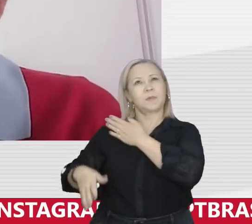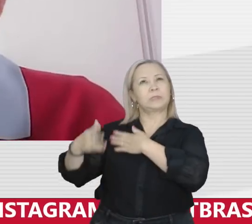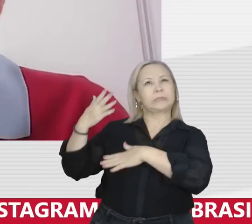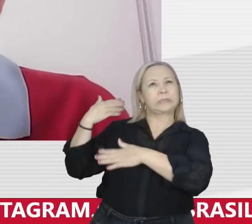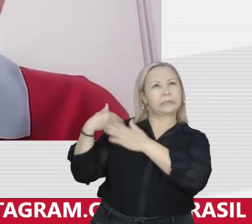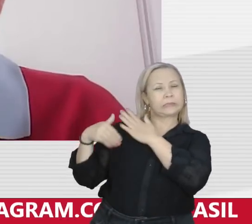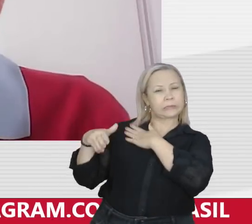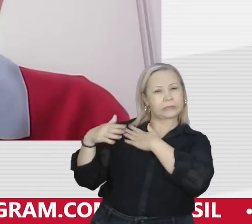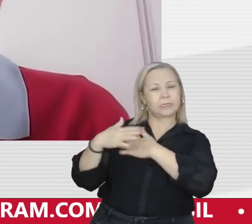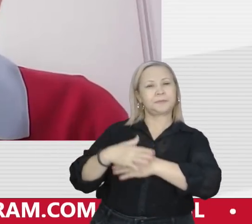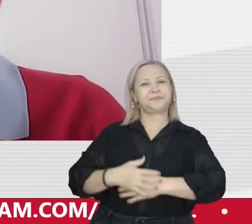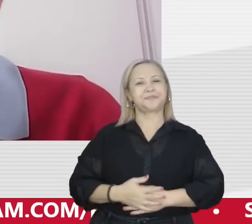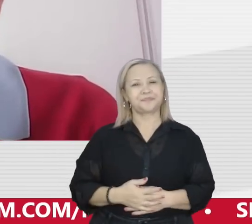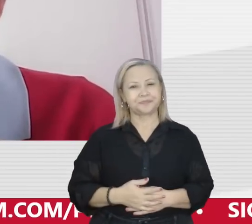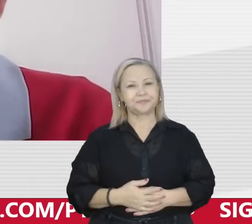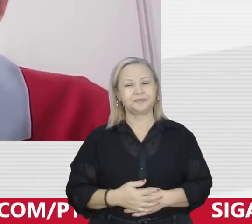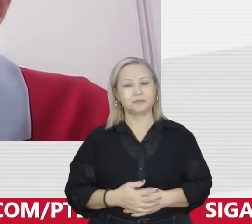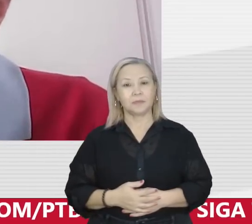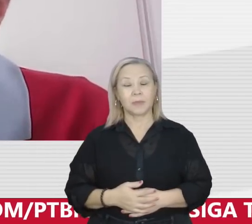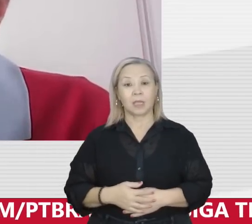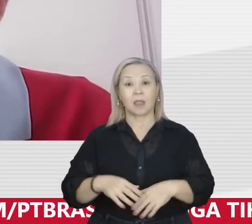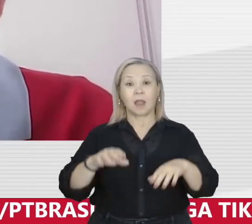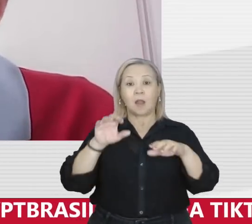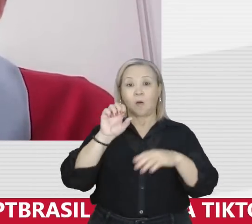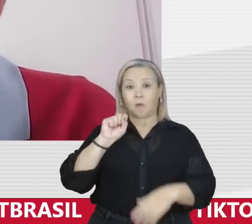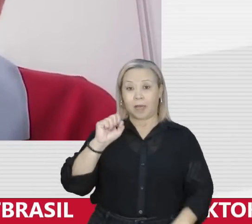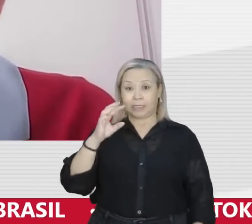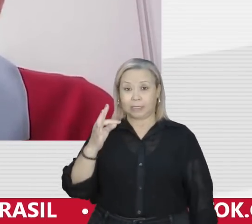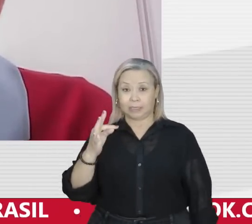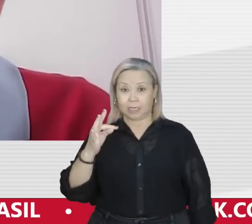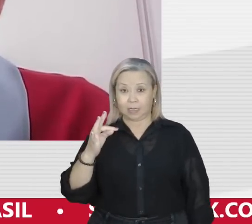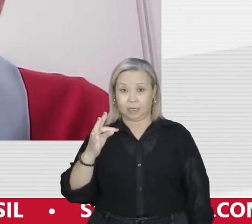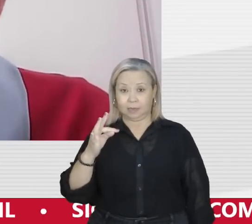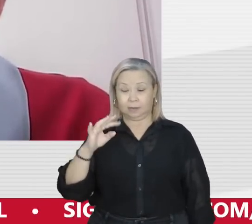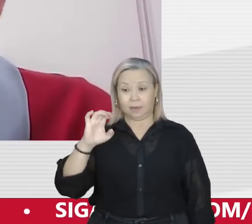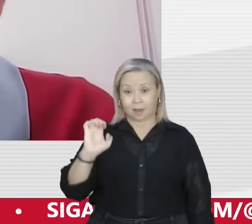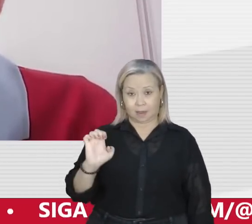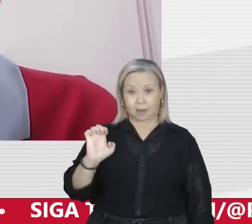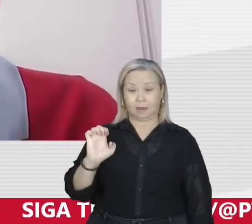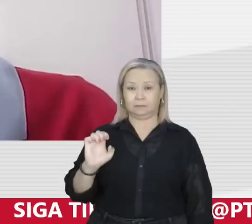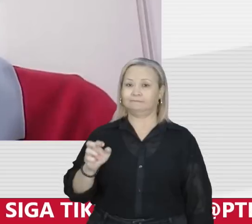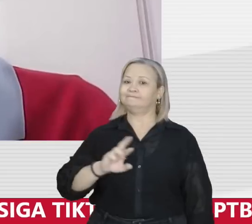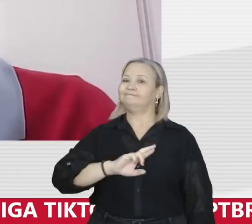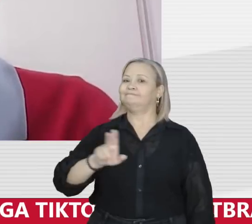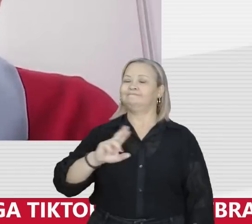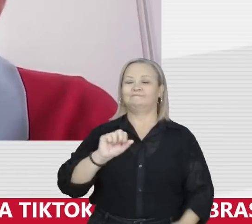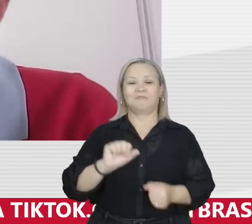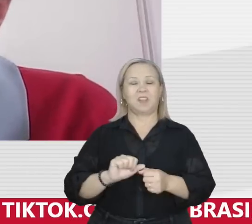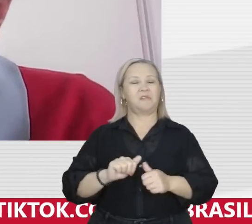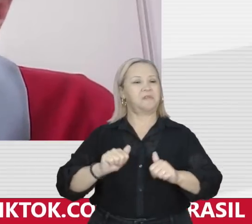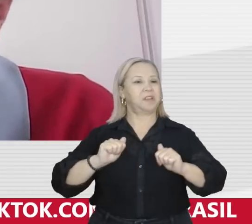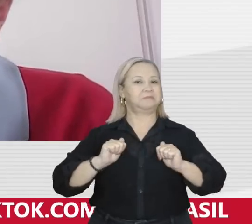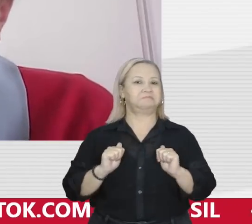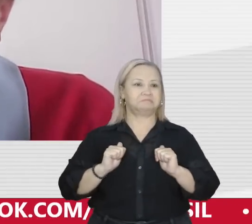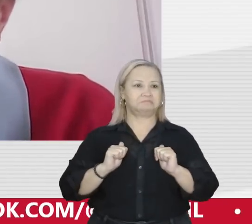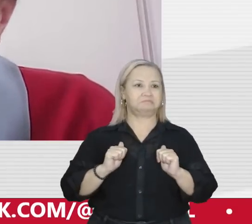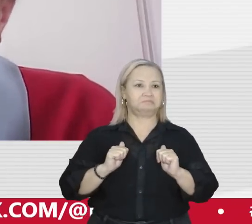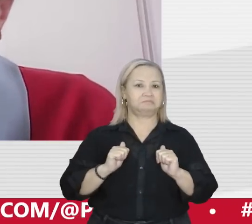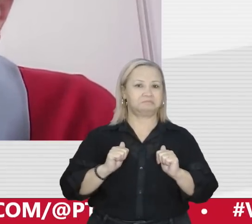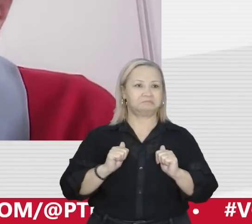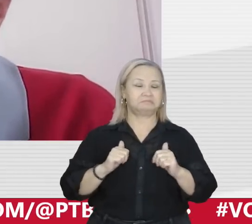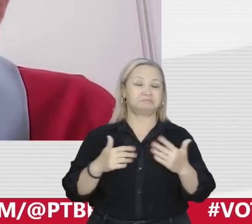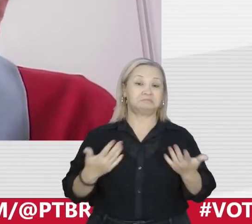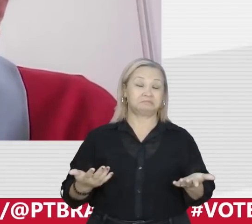oportunidade, o Tribunal Superior Eleitoral não fez o que devia ter feito. Inclusive porque eles estavam com as